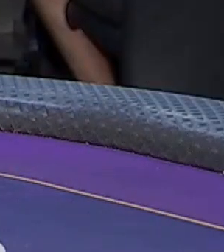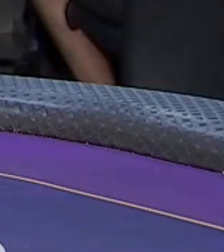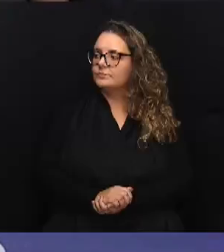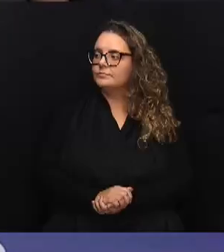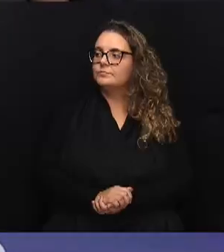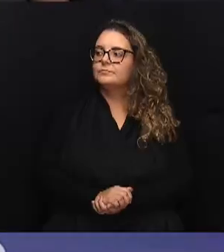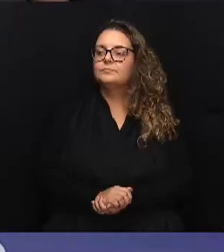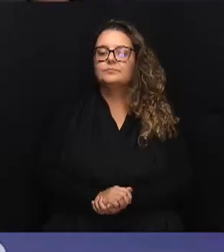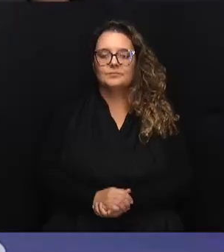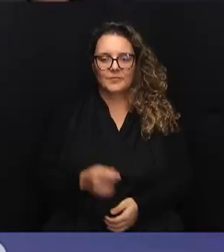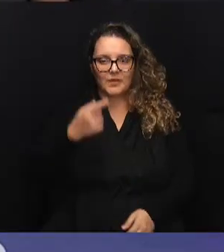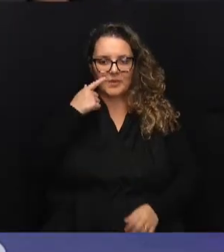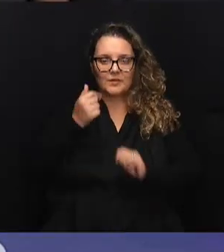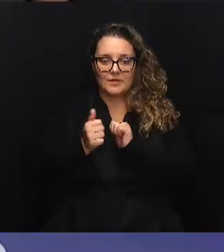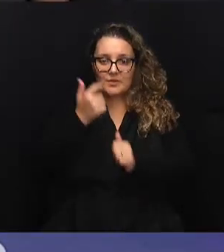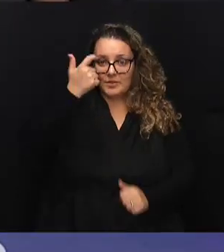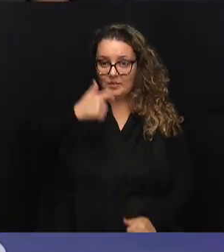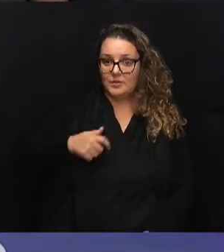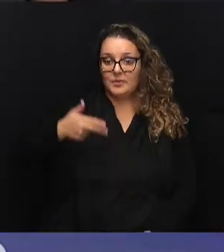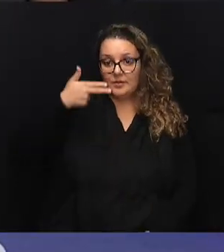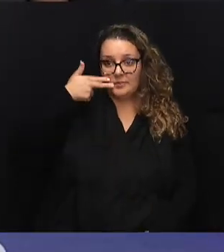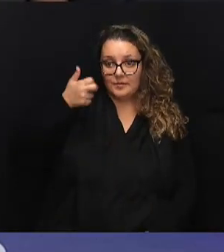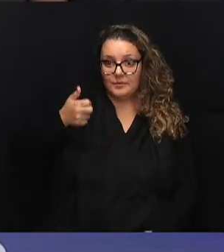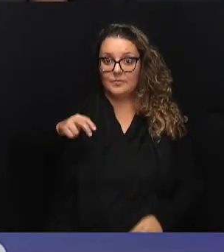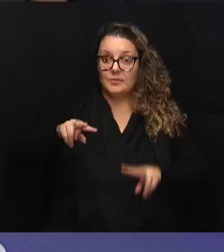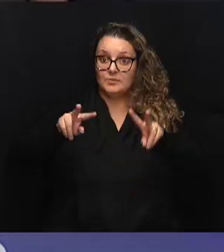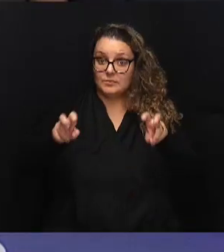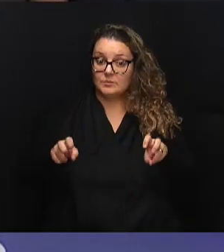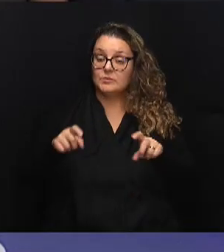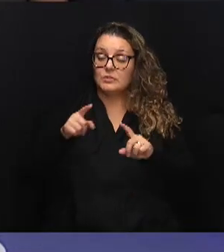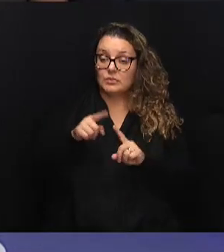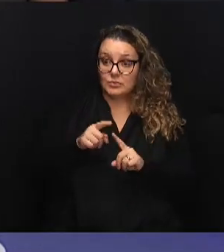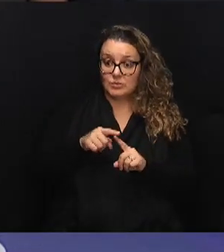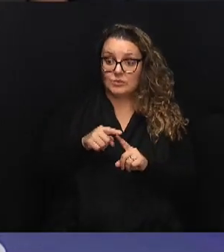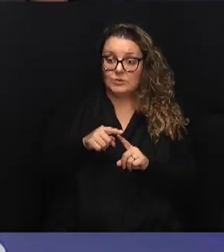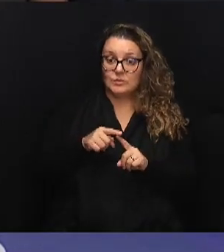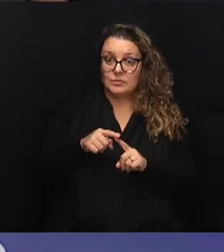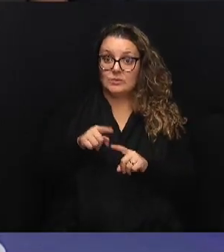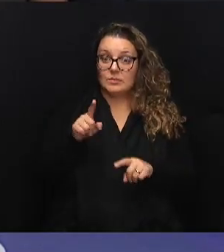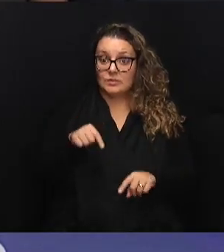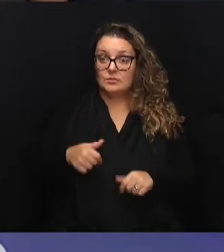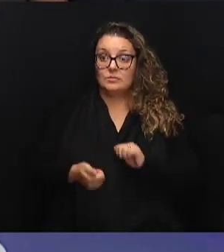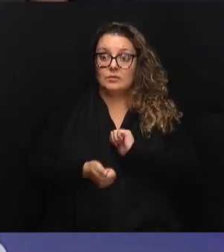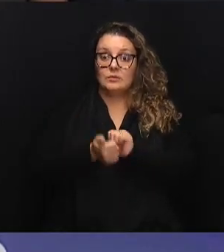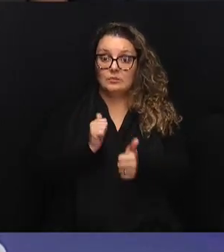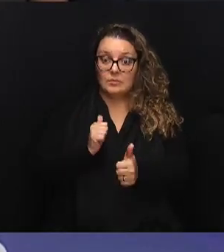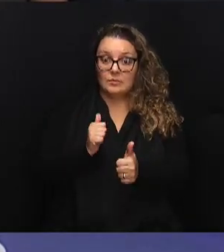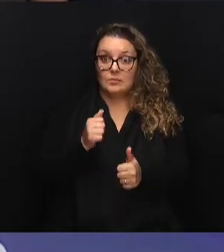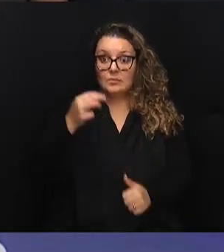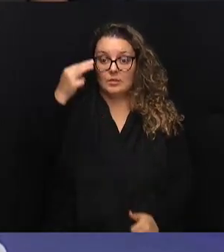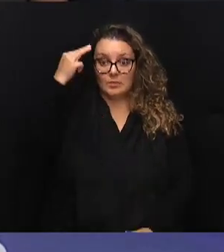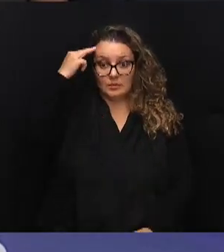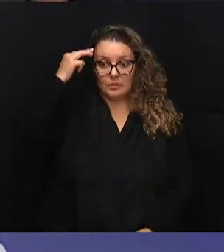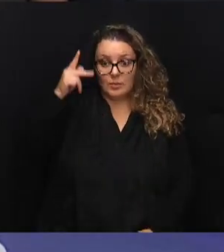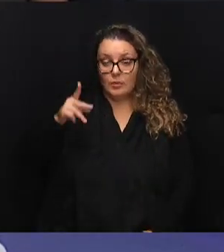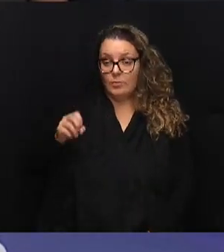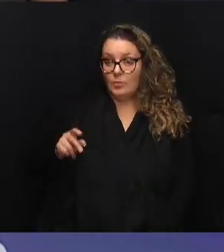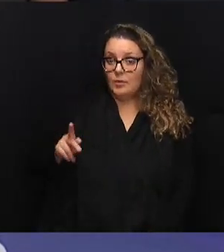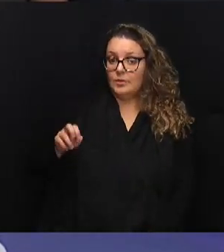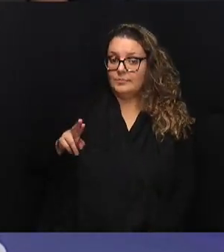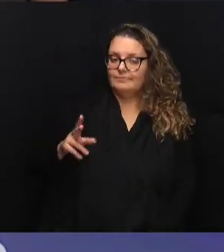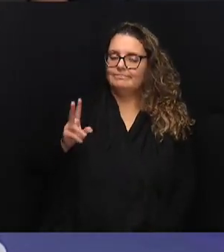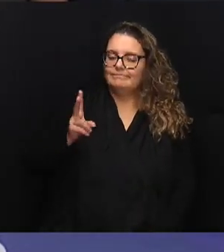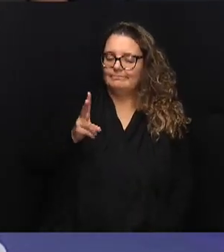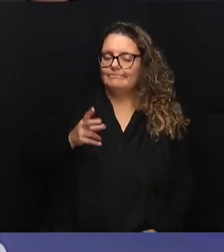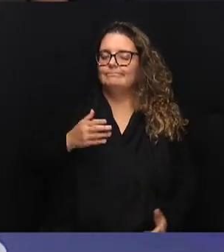Olha o esporte aí, eu sou o Rafael Turati. O tema de hoje é uma modalidade que foi considerada o esporte da mente, o pôquer. E como sempre, a